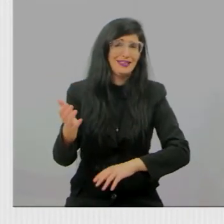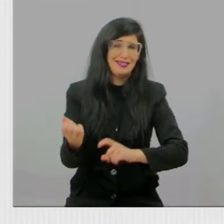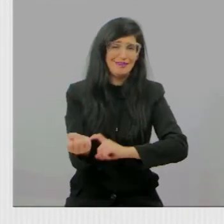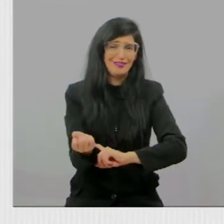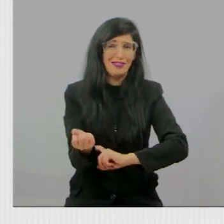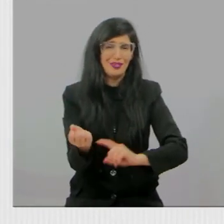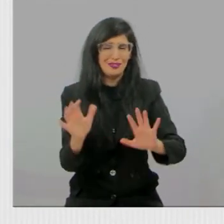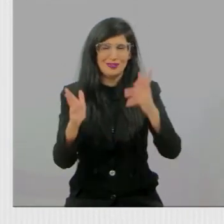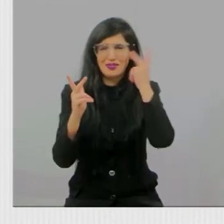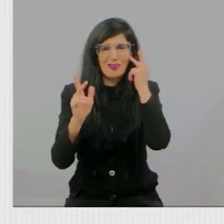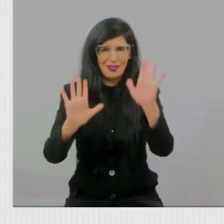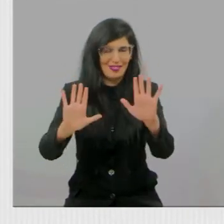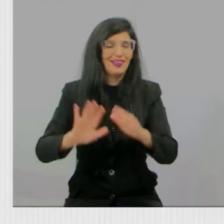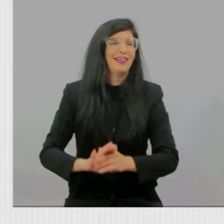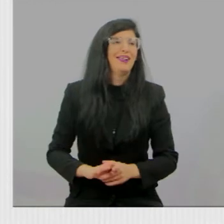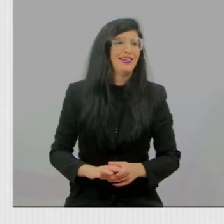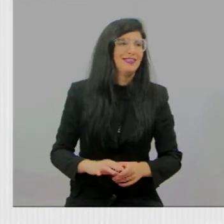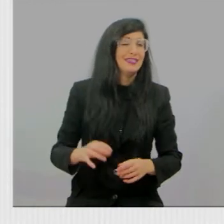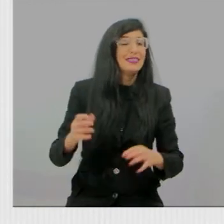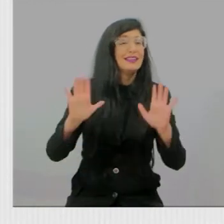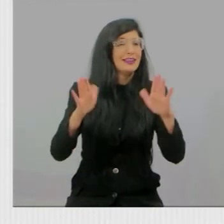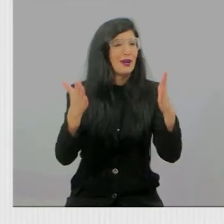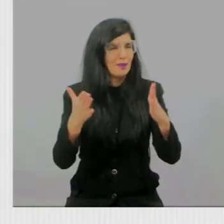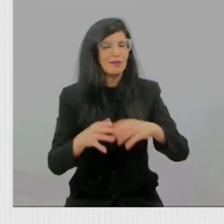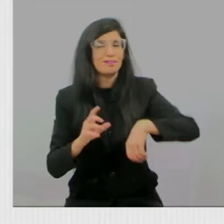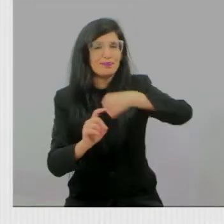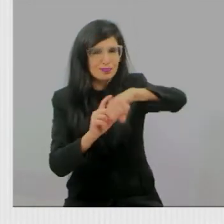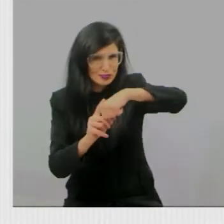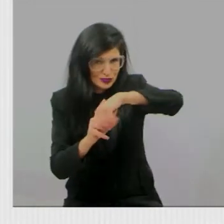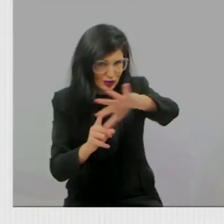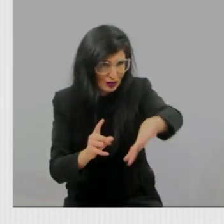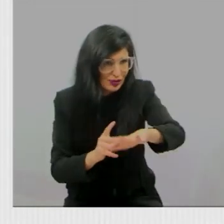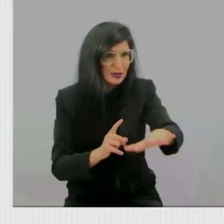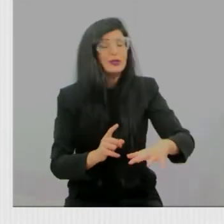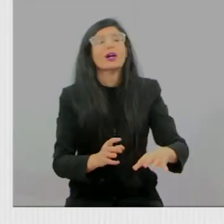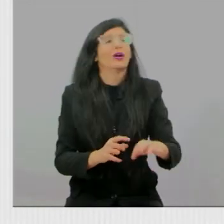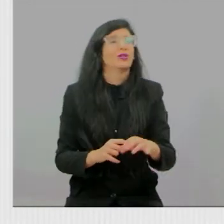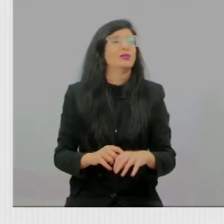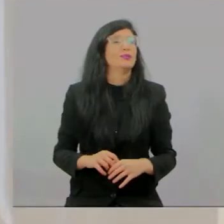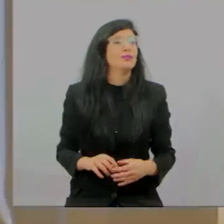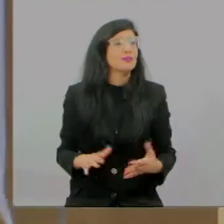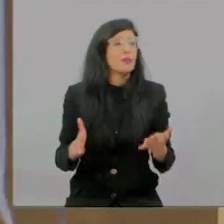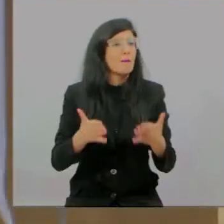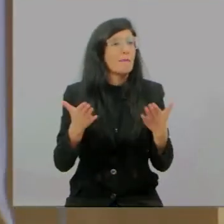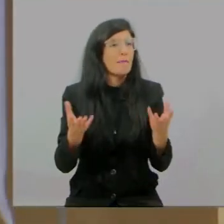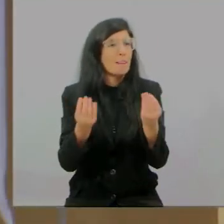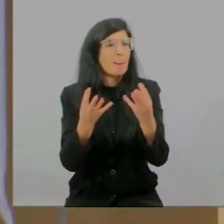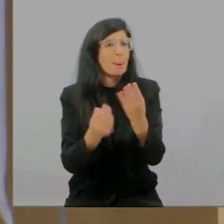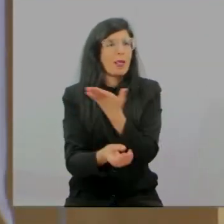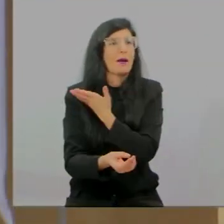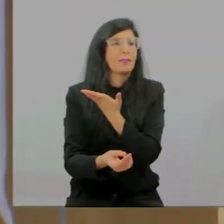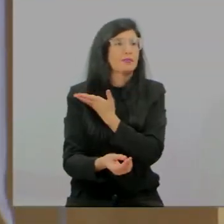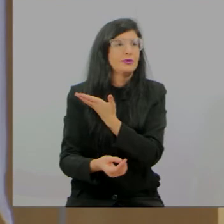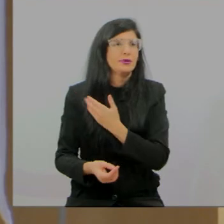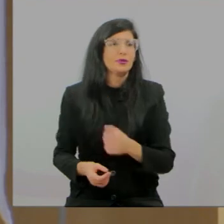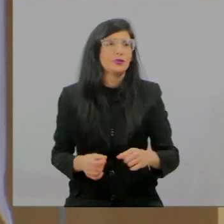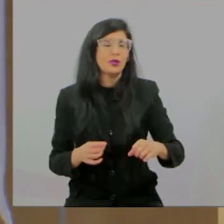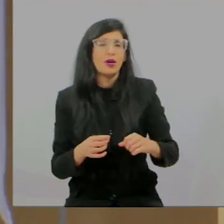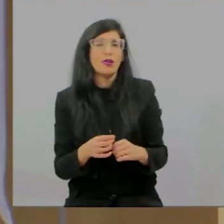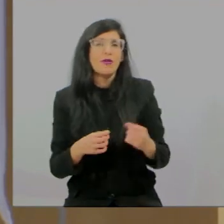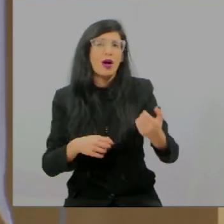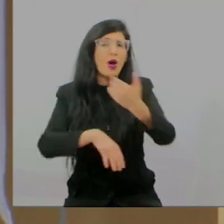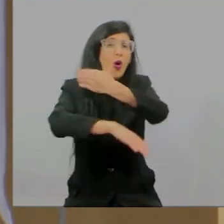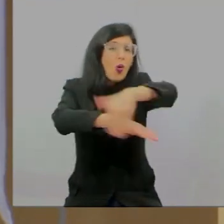rua. Por quê? Vários amigos que pode tirar o slide, por favor? Que fazem pastoral de